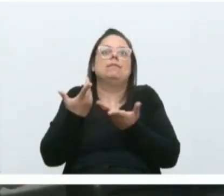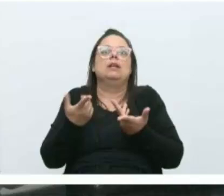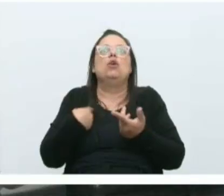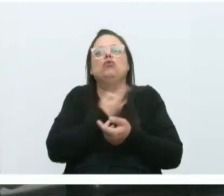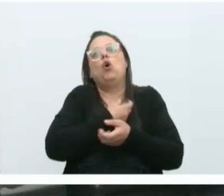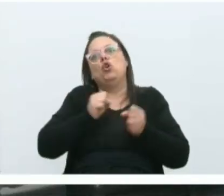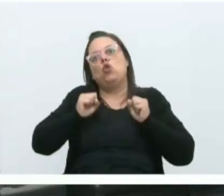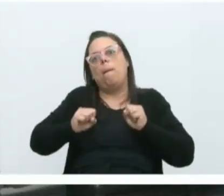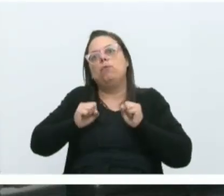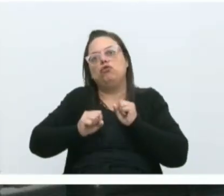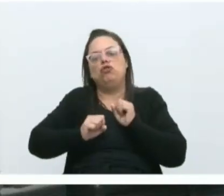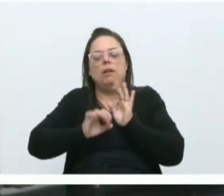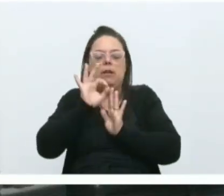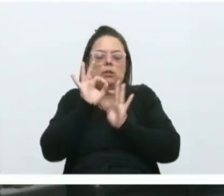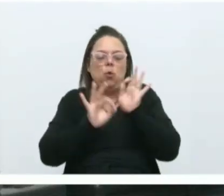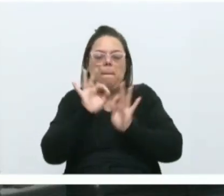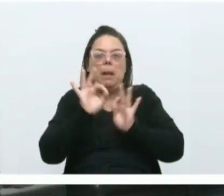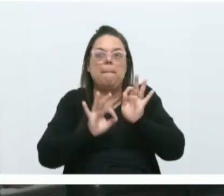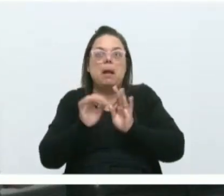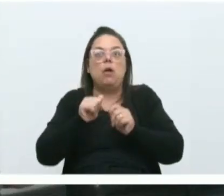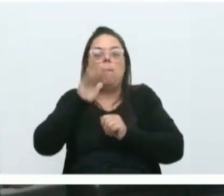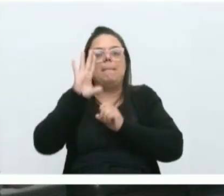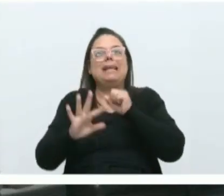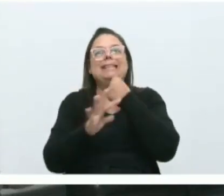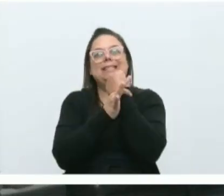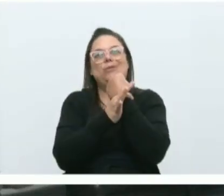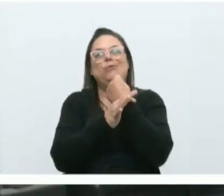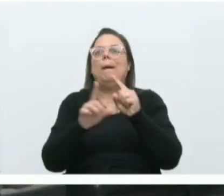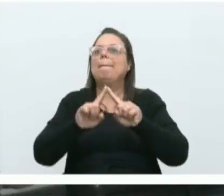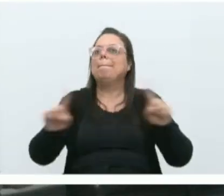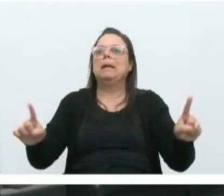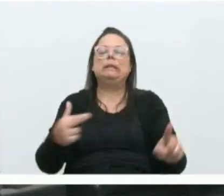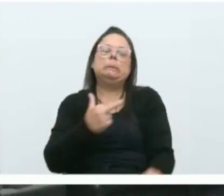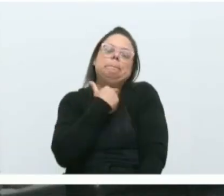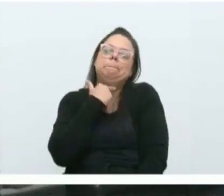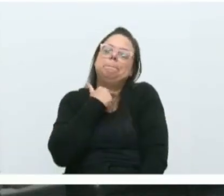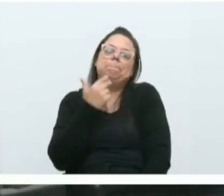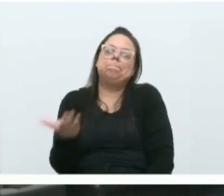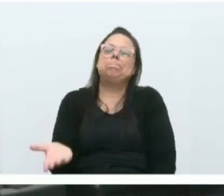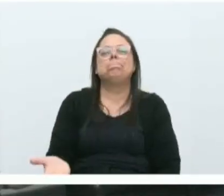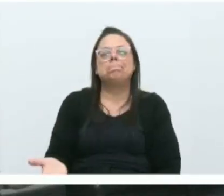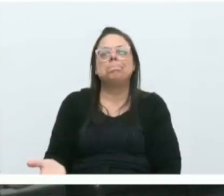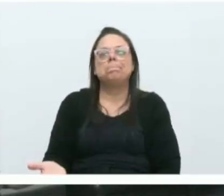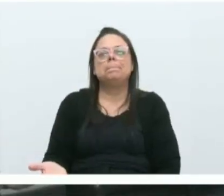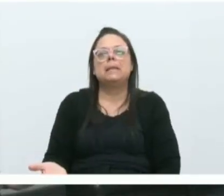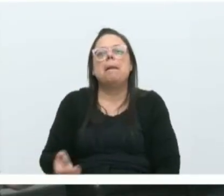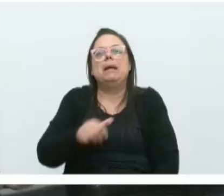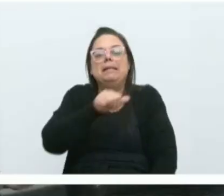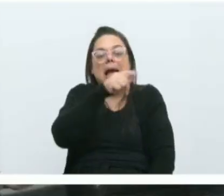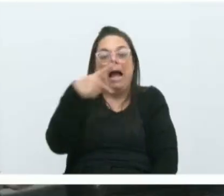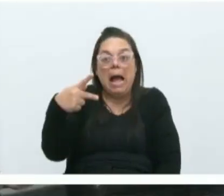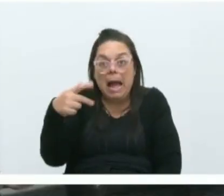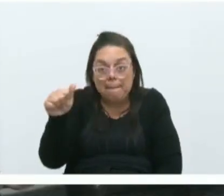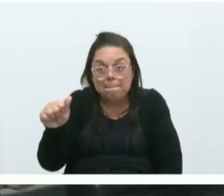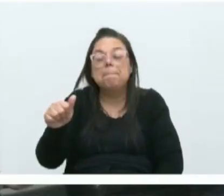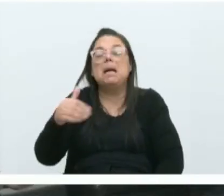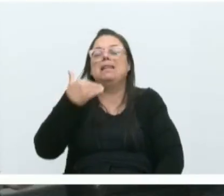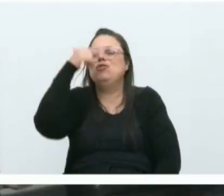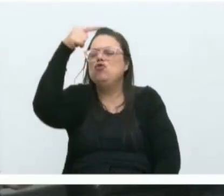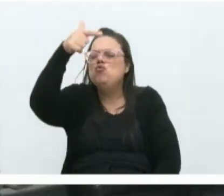fazer uma projeção uma estimativa um pouco mais segura, mas não podemos. Então, a APA faz esse apelo mais uma